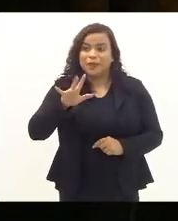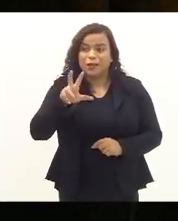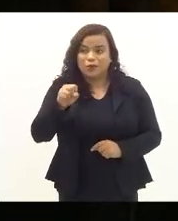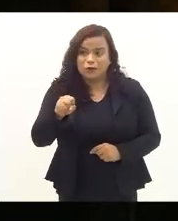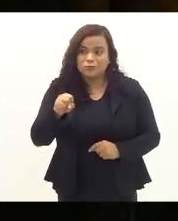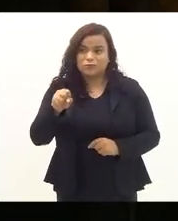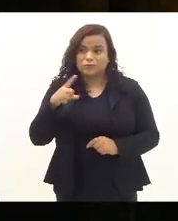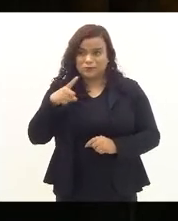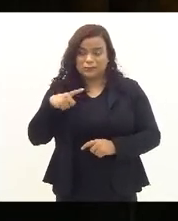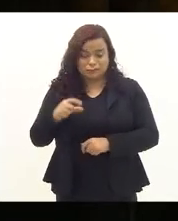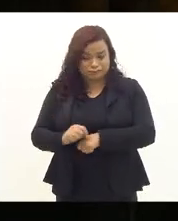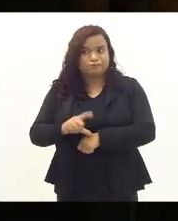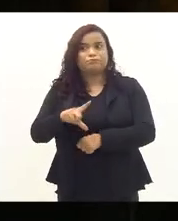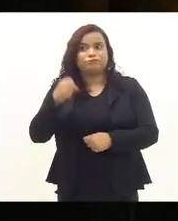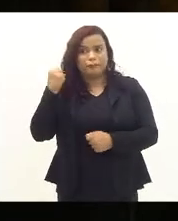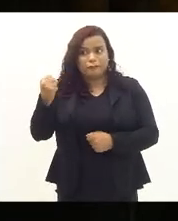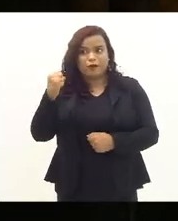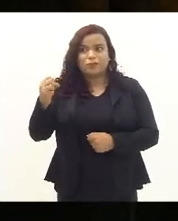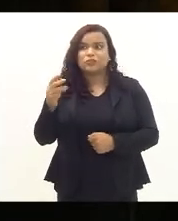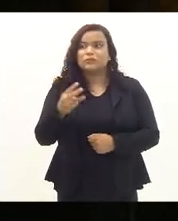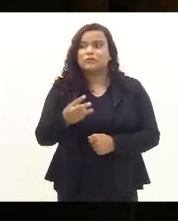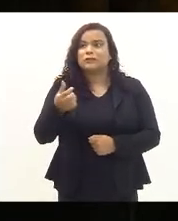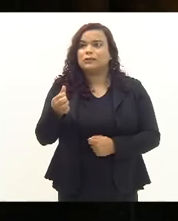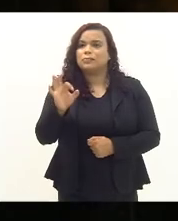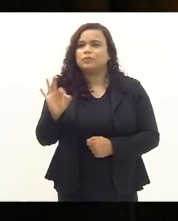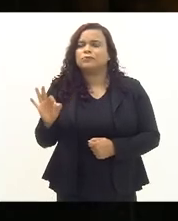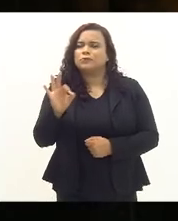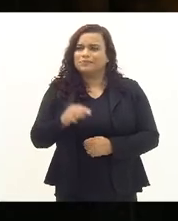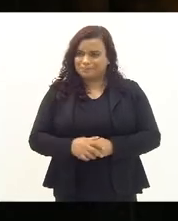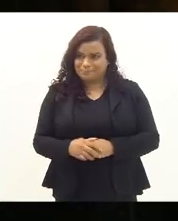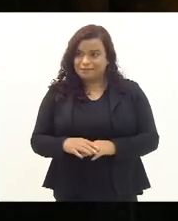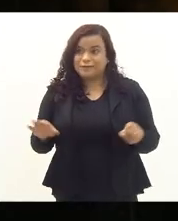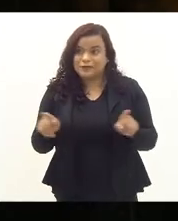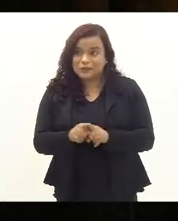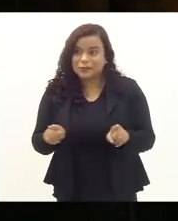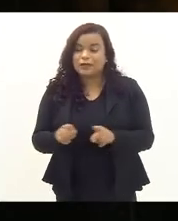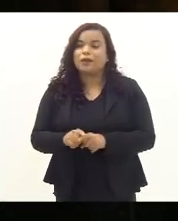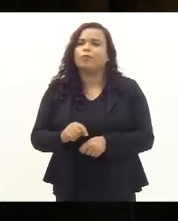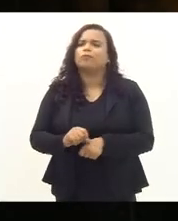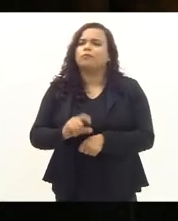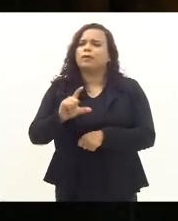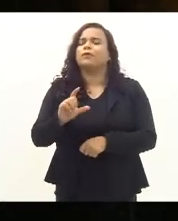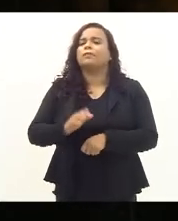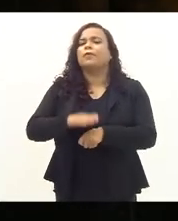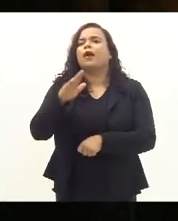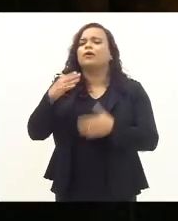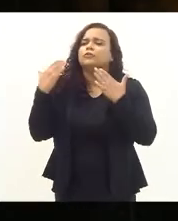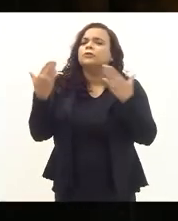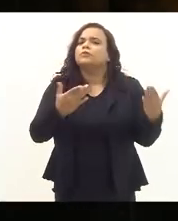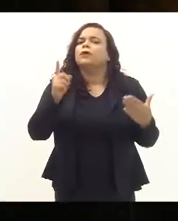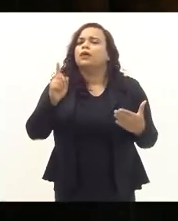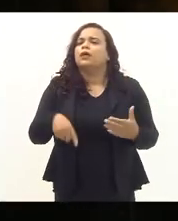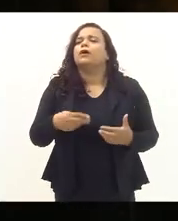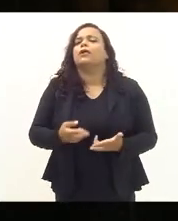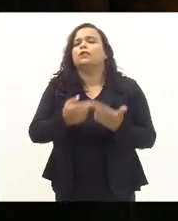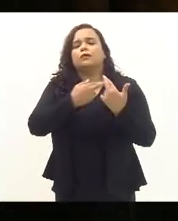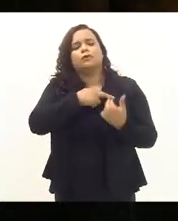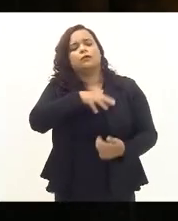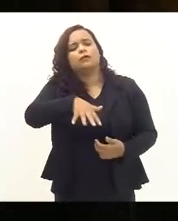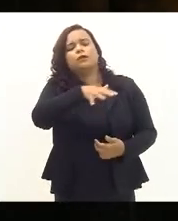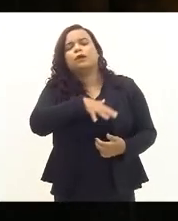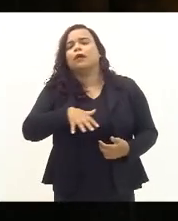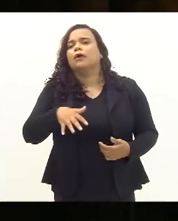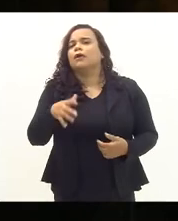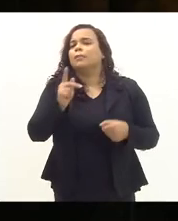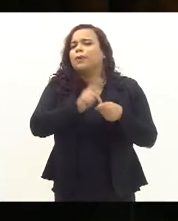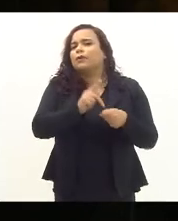significativo de trinta e seis por cento mais um aumento mais expressivo ficou a cargo dos royalties de